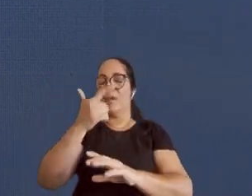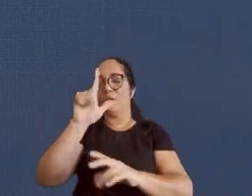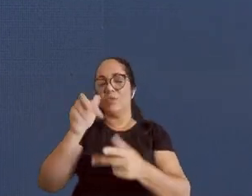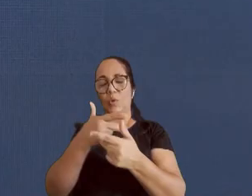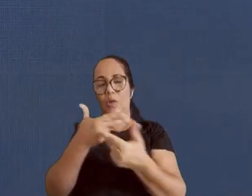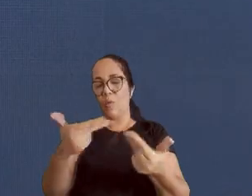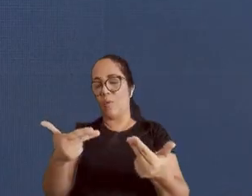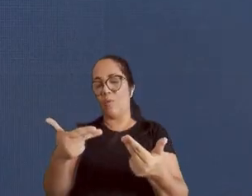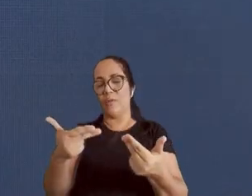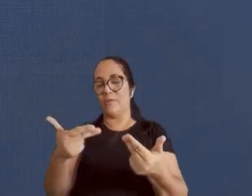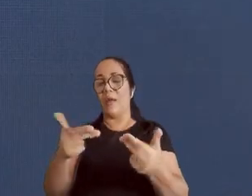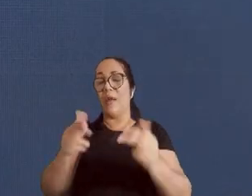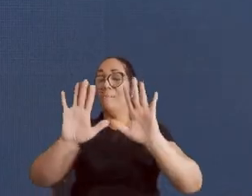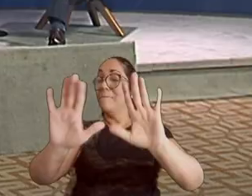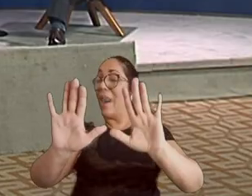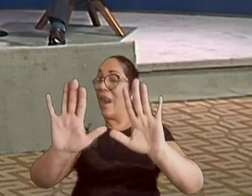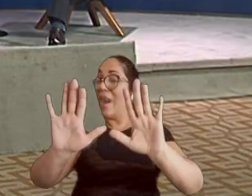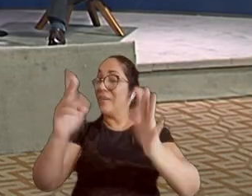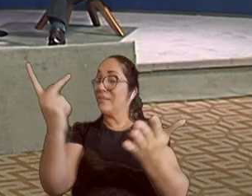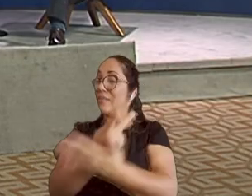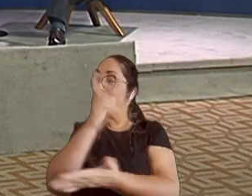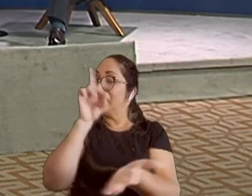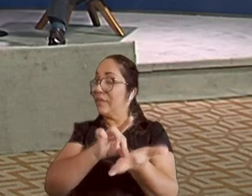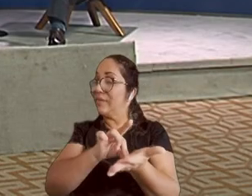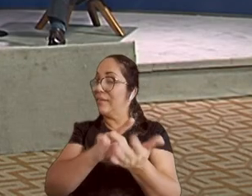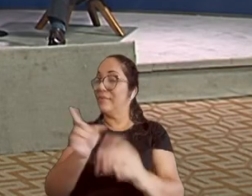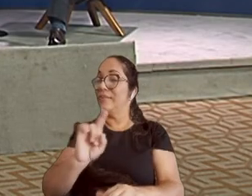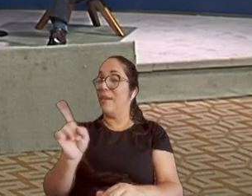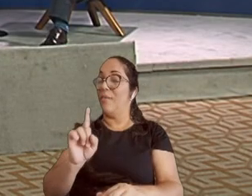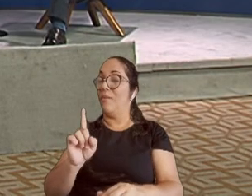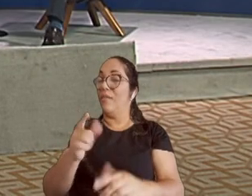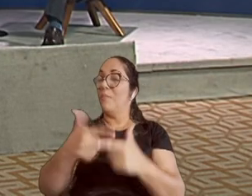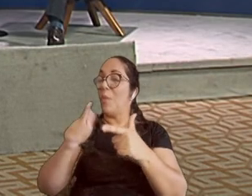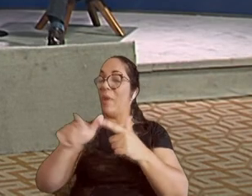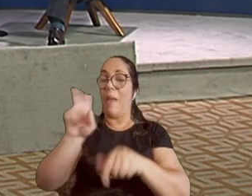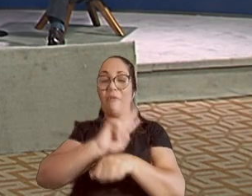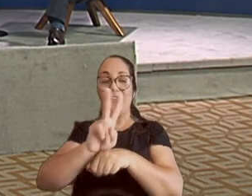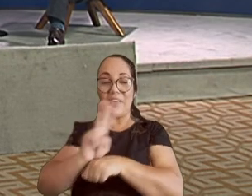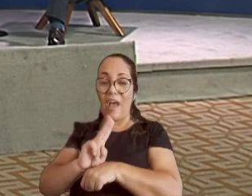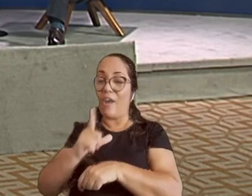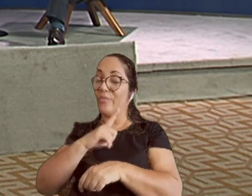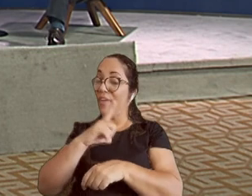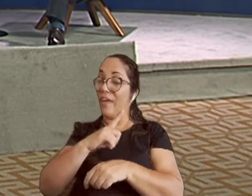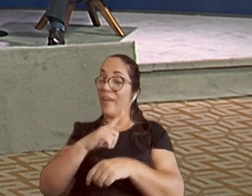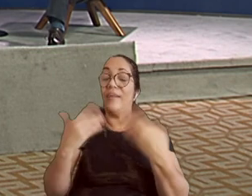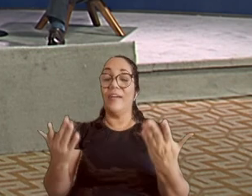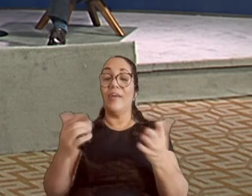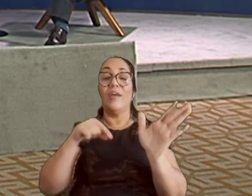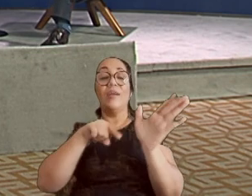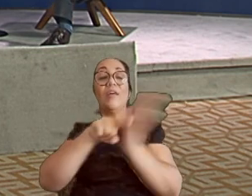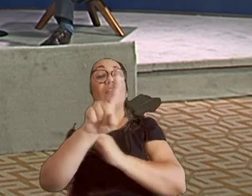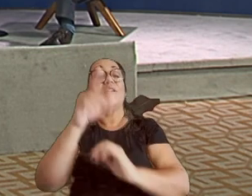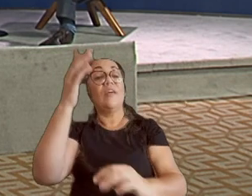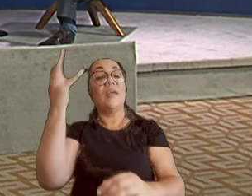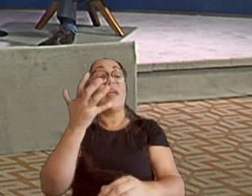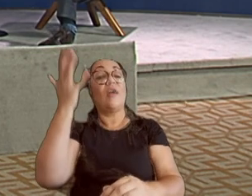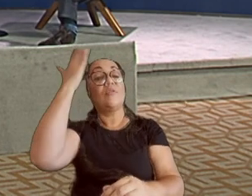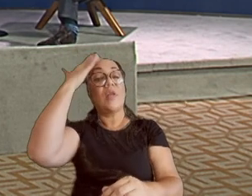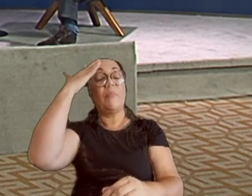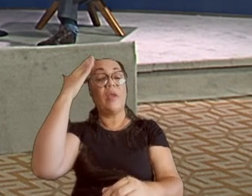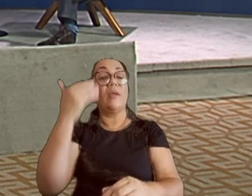é fiscal enfim aí eu queria ouvi-los né aonde aonde vocês entendem que